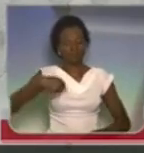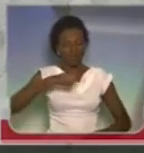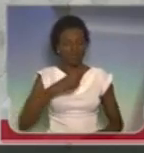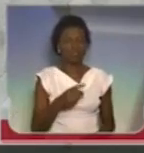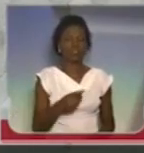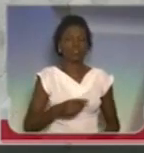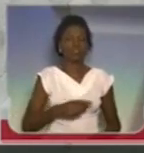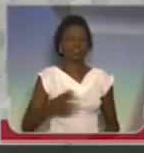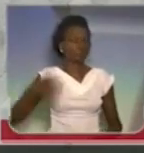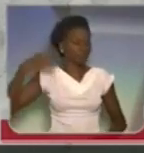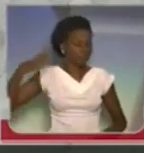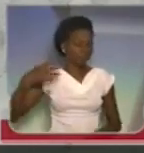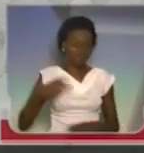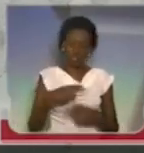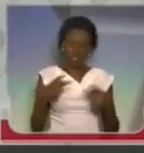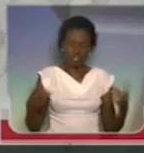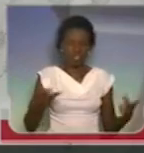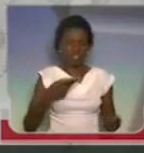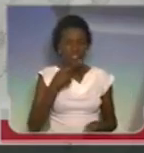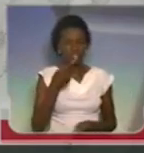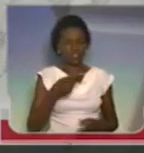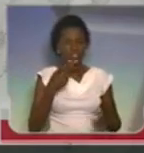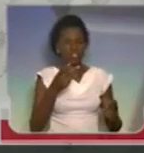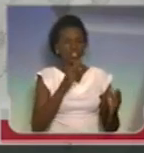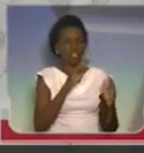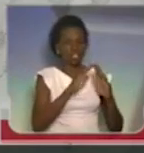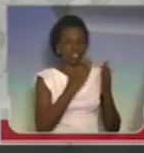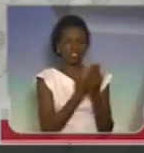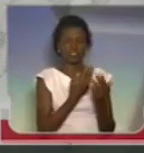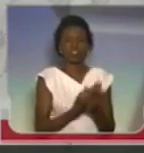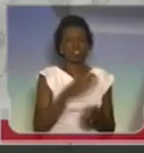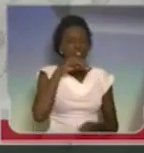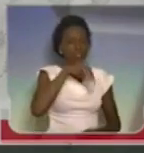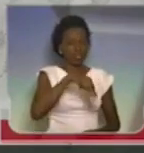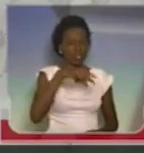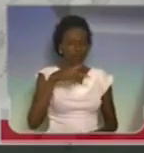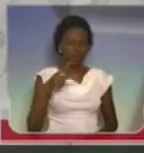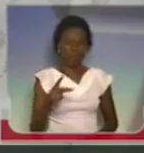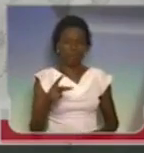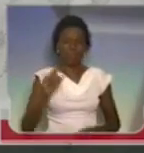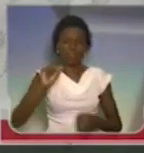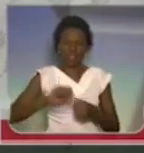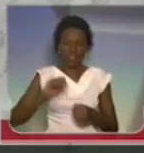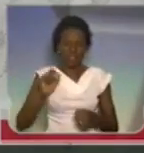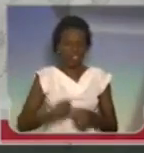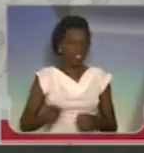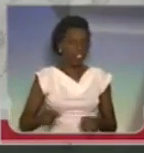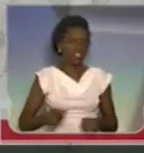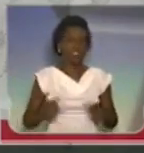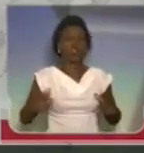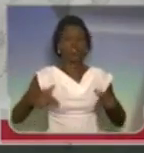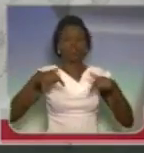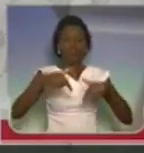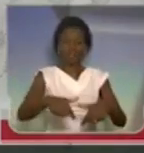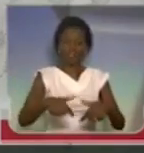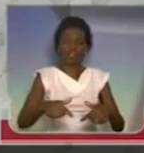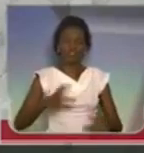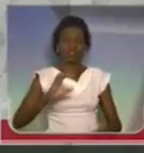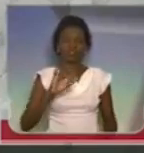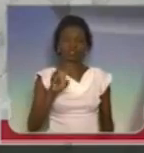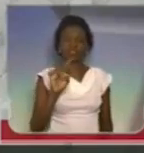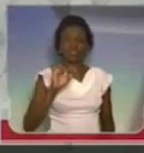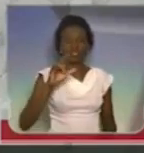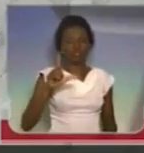encaminhando o nome de todas as escolas para que o MP faça uma intervenção através de de uma ação civil pública contra o